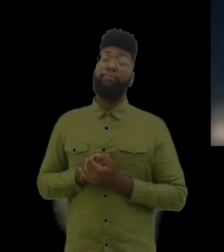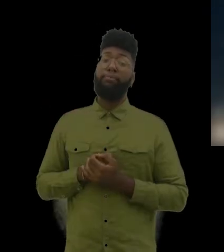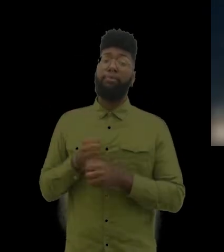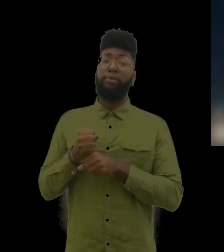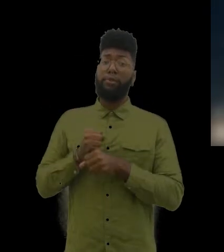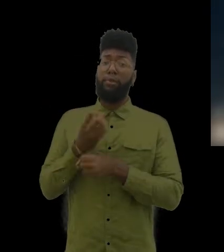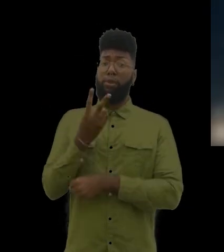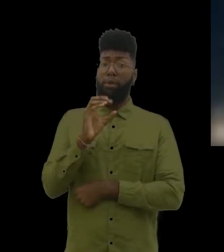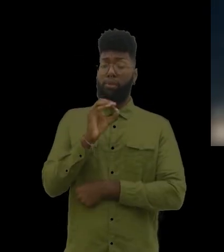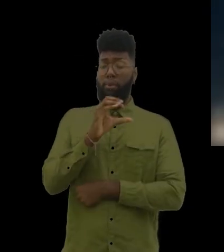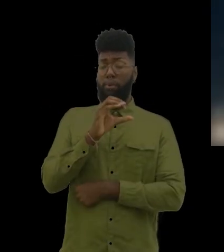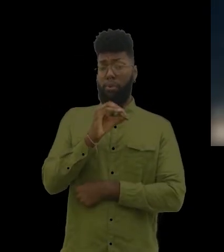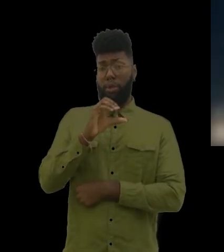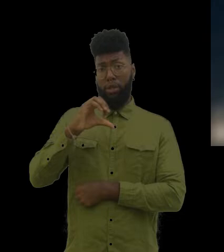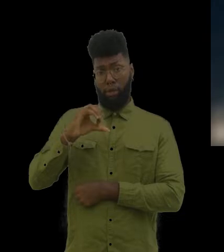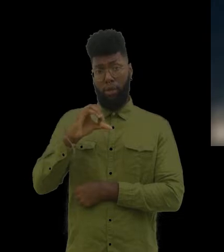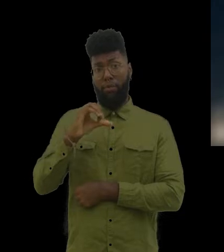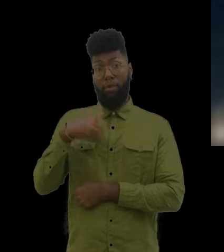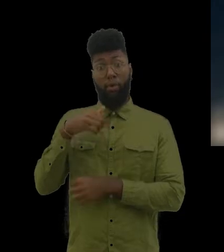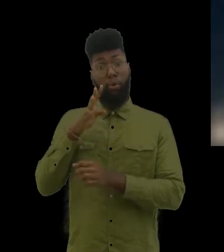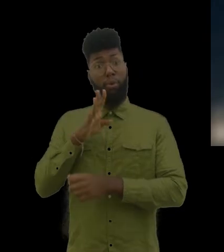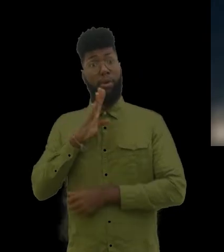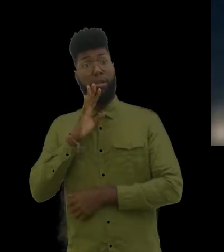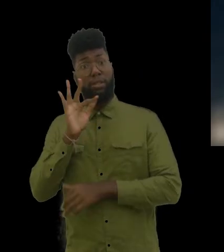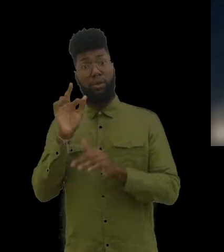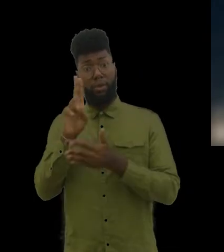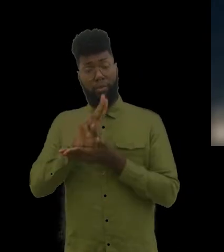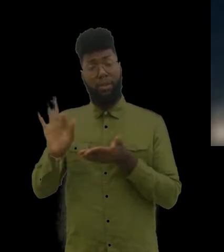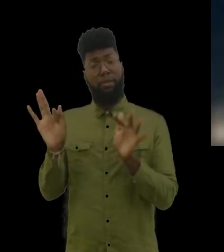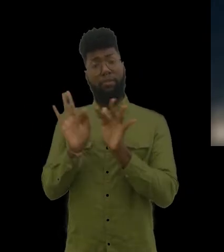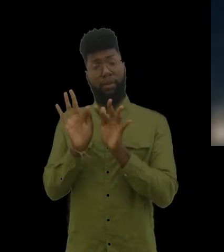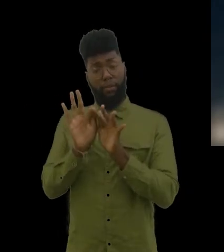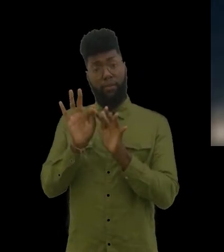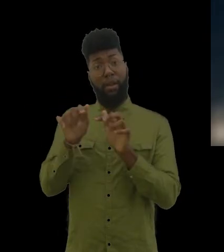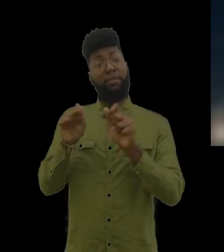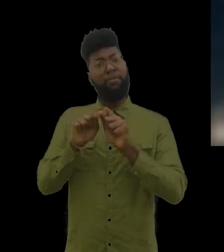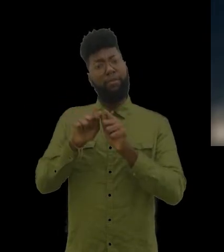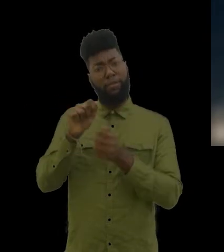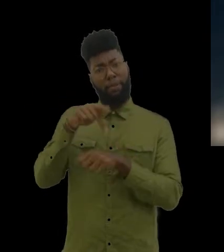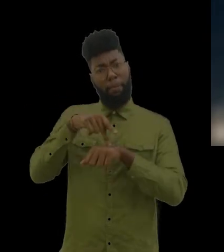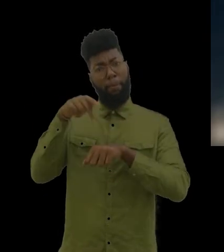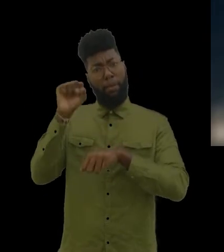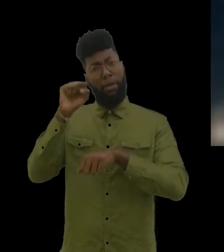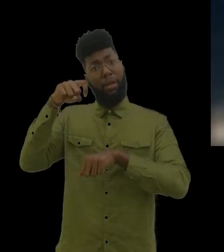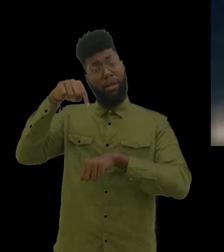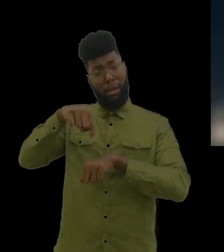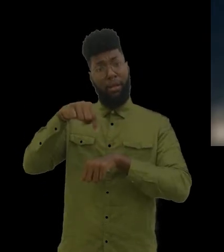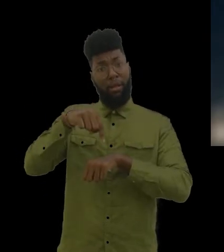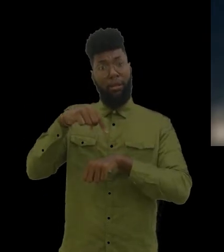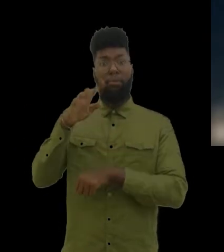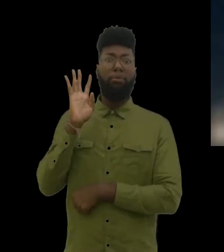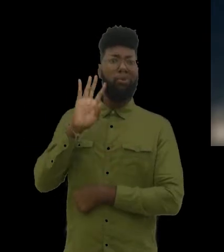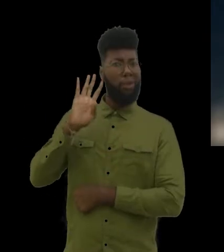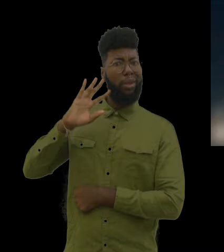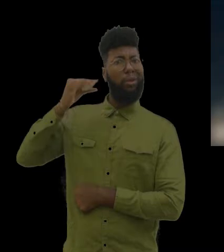Fevale, numa pós-graduação, vim fazer uma pós-graduação aqui, foi muito legal a experiência,